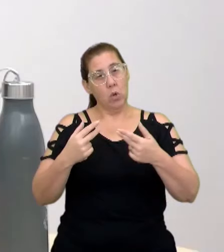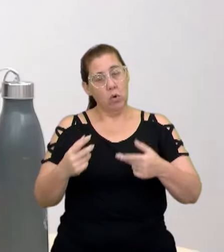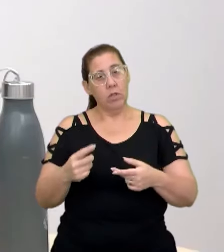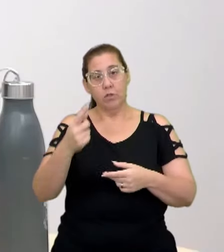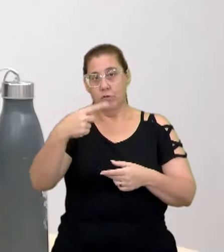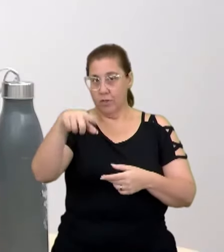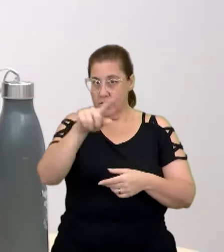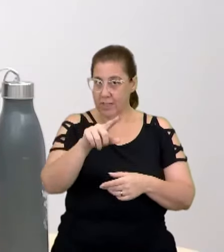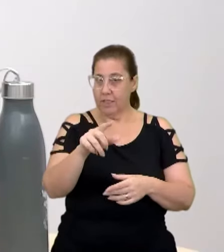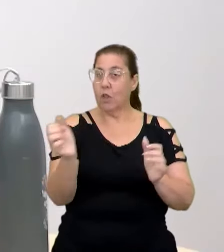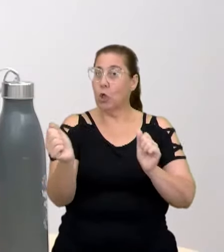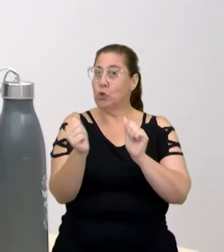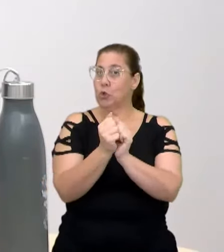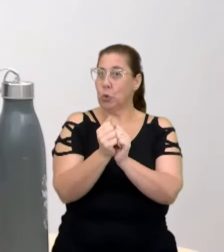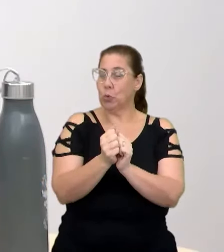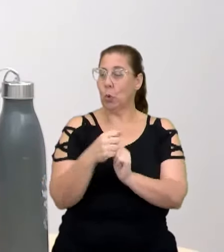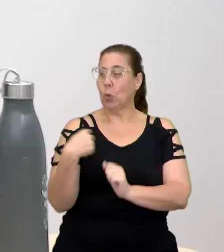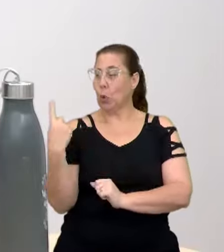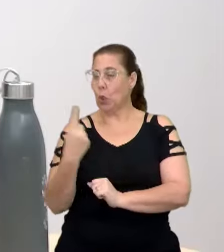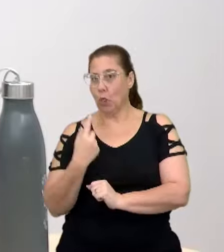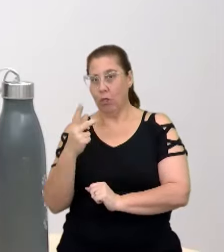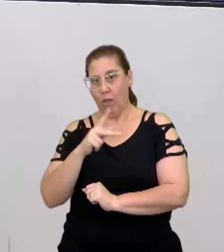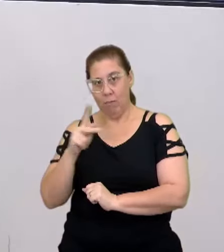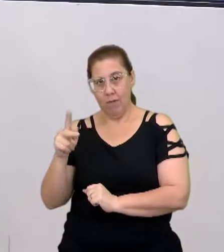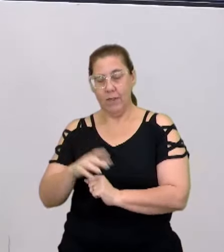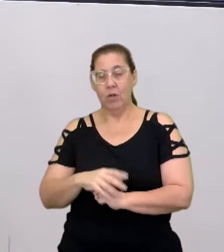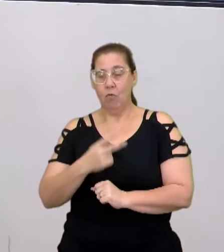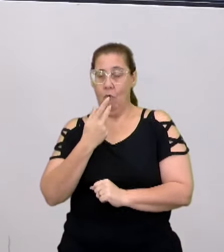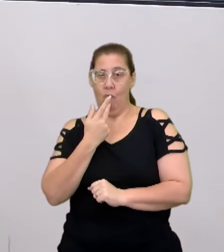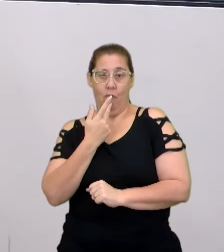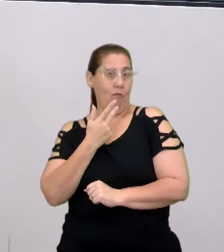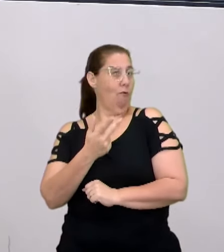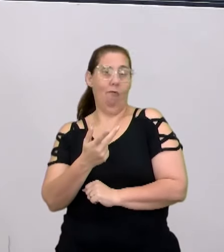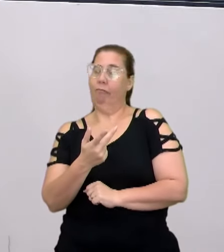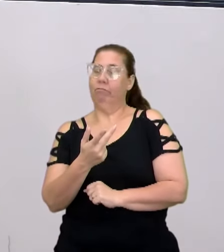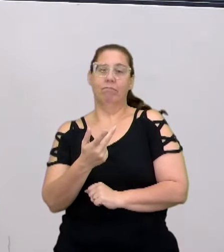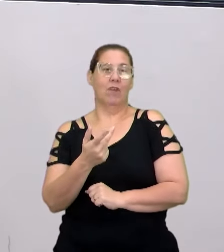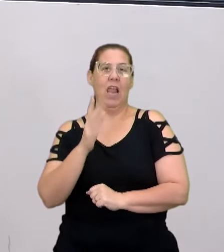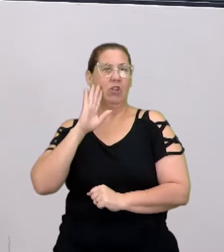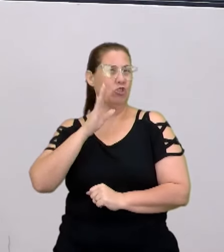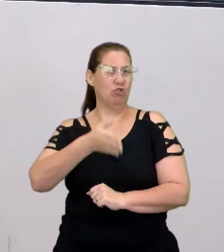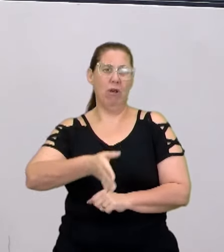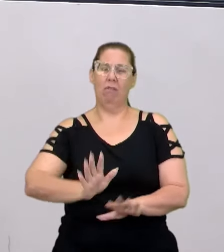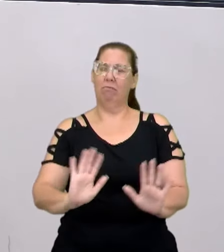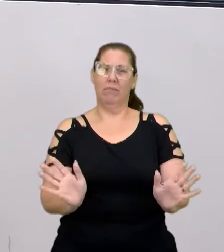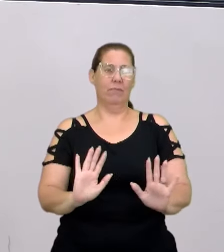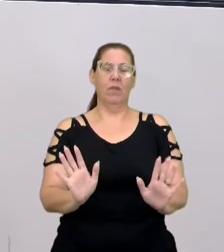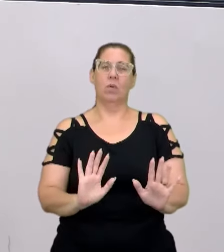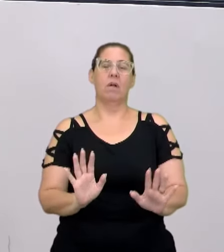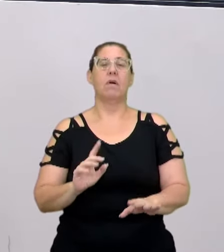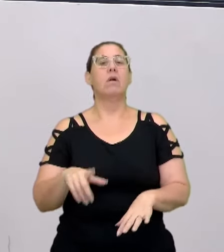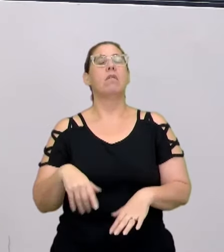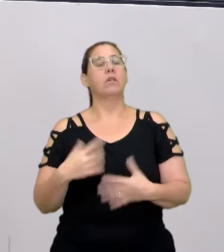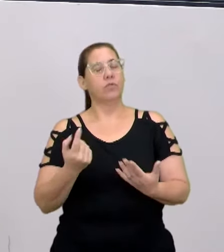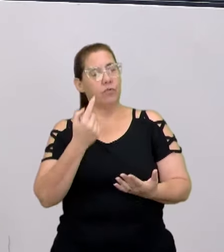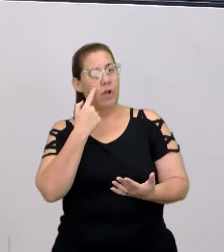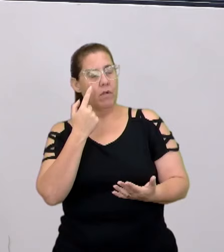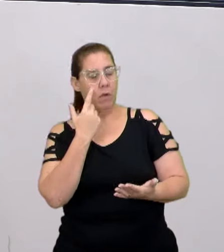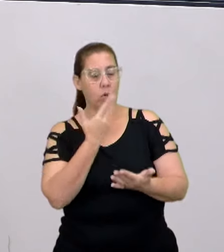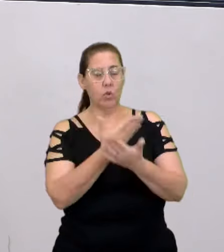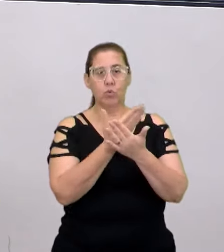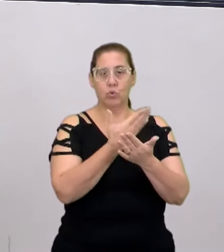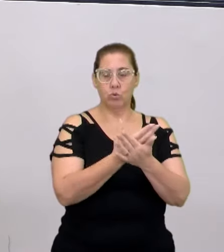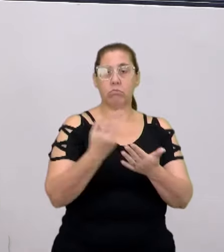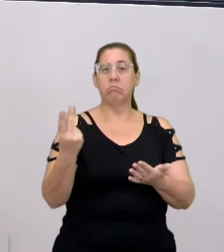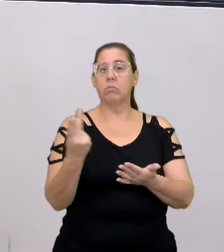trabalhar com a gente, Exatamente. né? Não vou falar aqui já direto o que é, a gente vai ver aí no estudo de